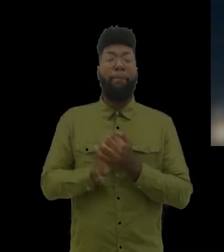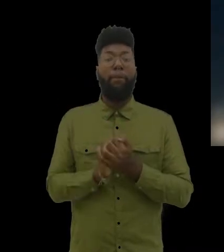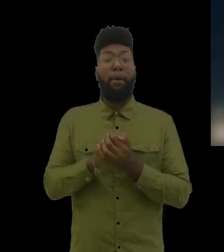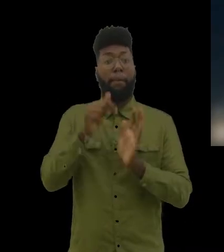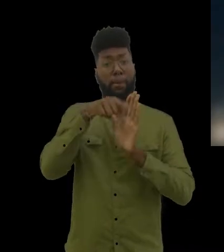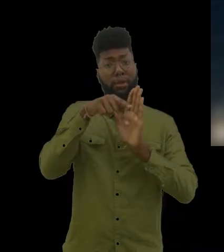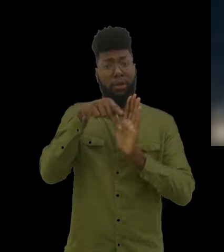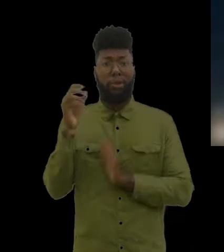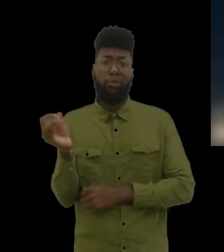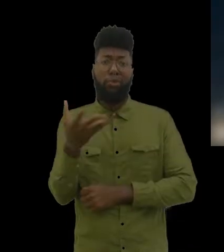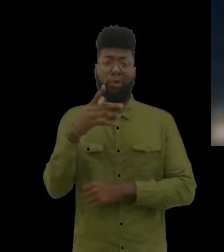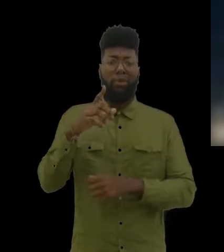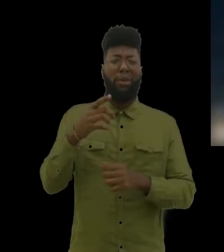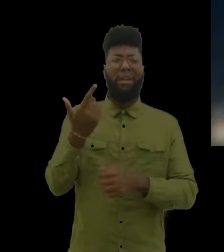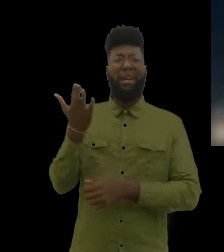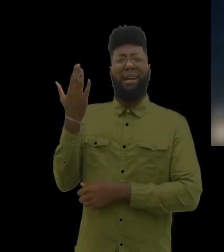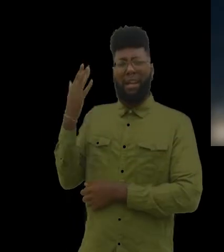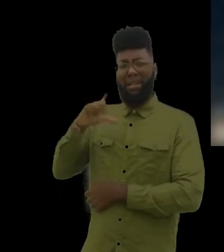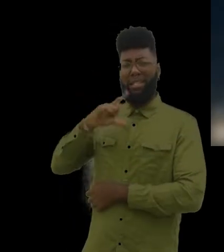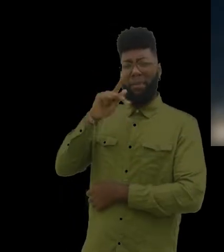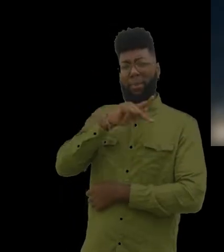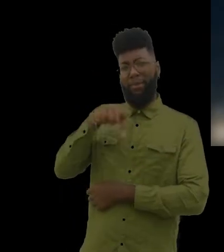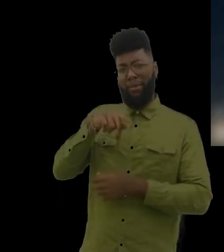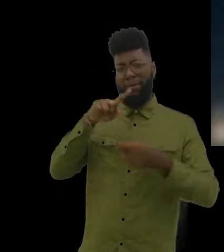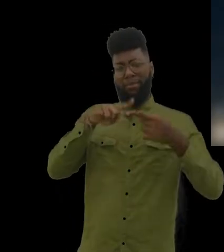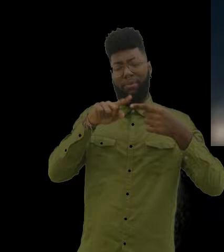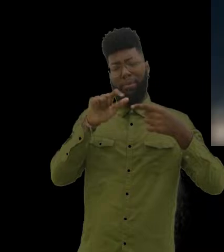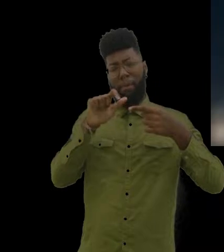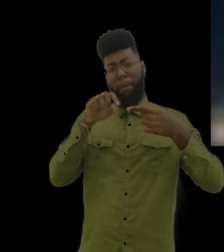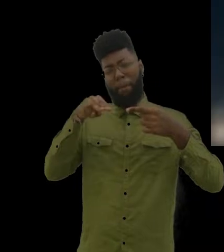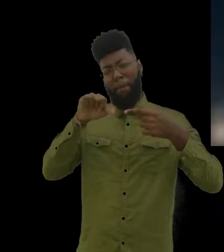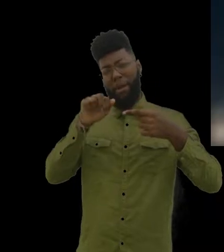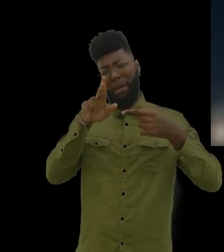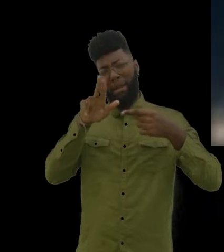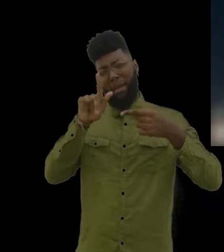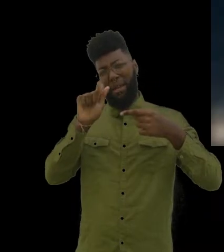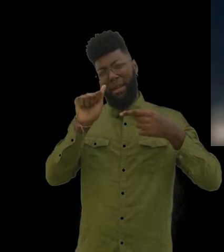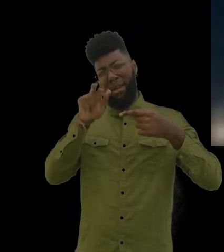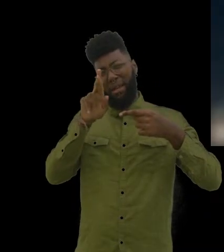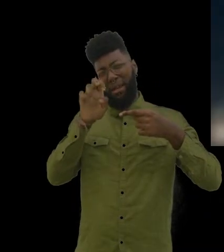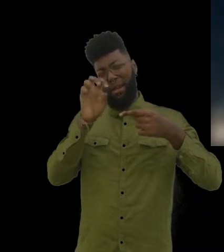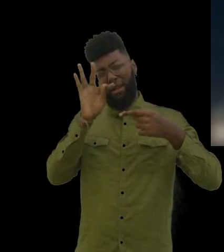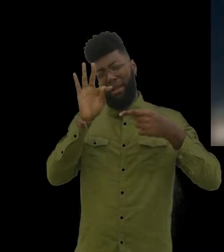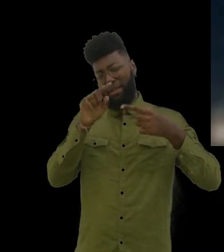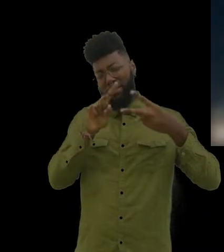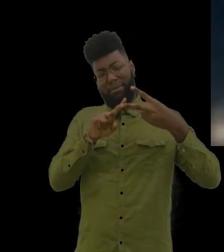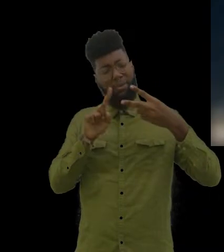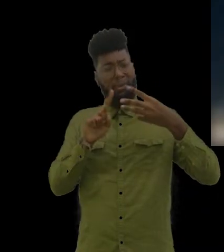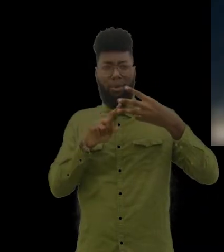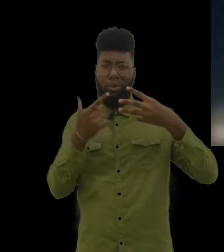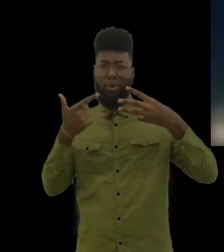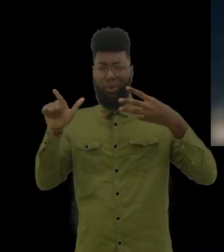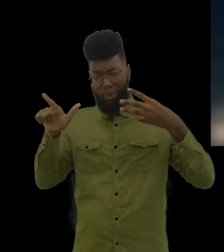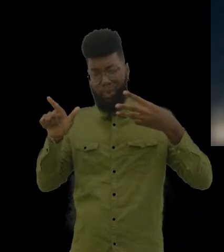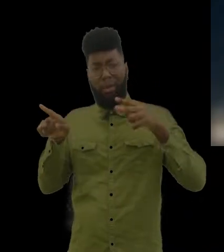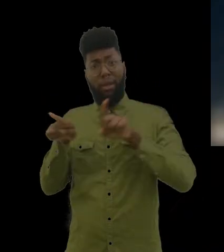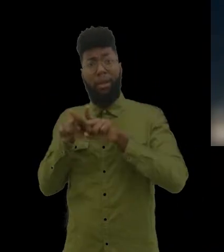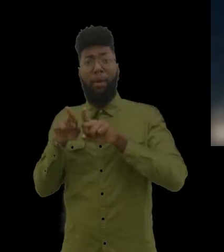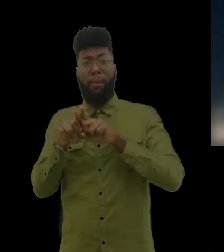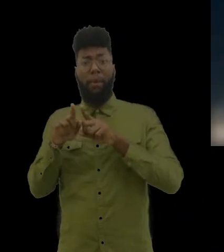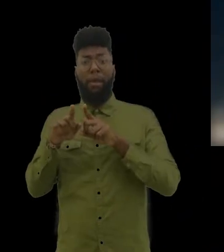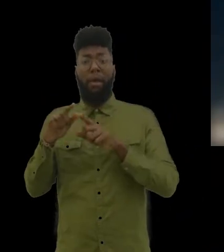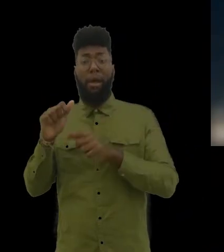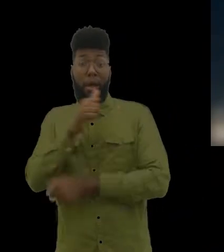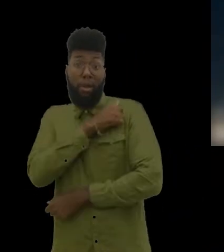Margarete inicialmente, a professora Rosvitch, o professor Juan, e alunos bolsistas da época, né? E em 2020 eu